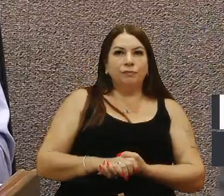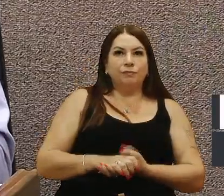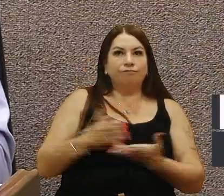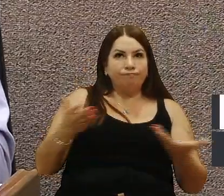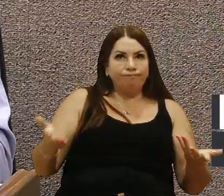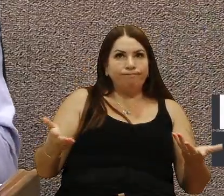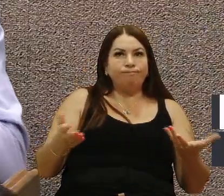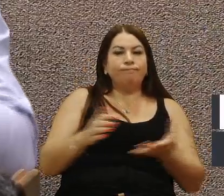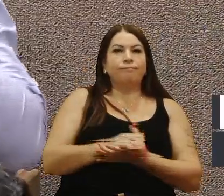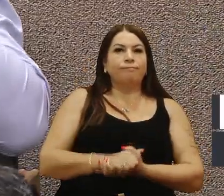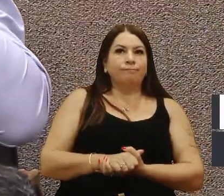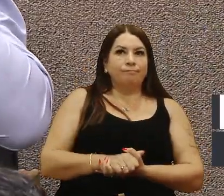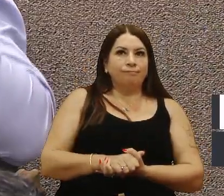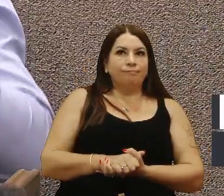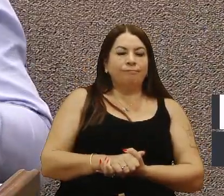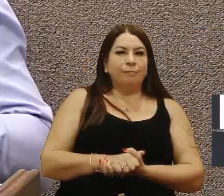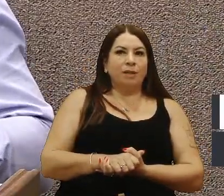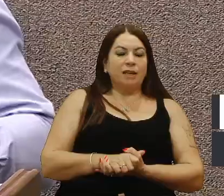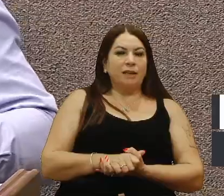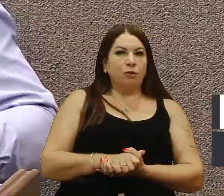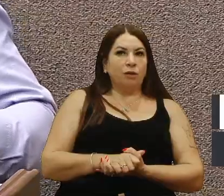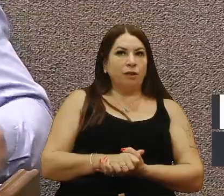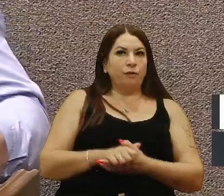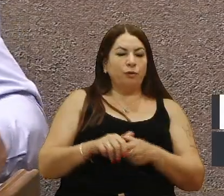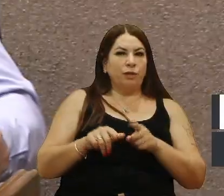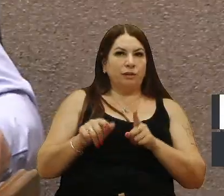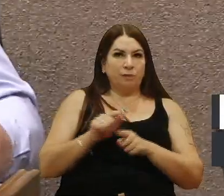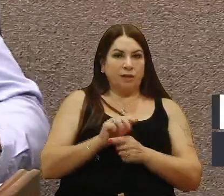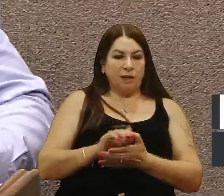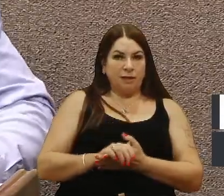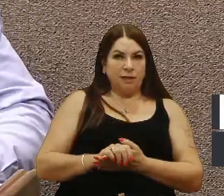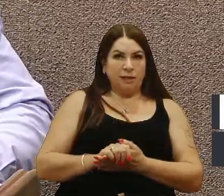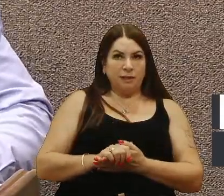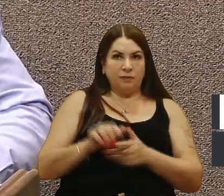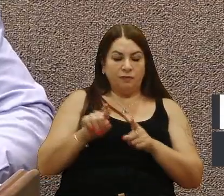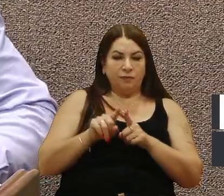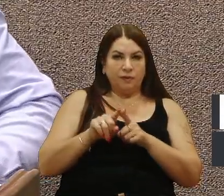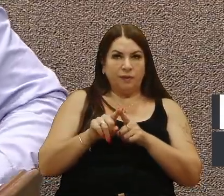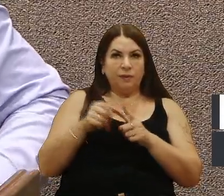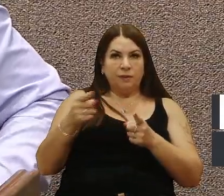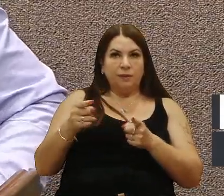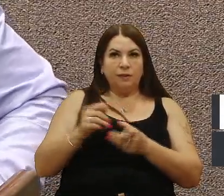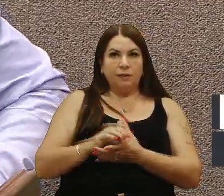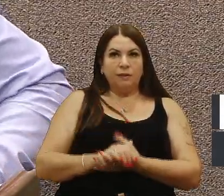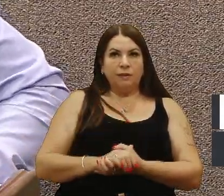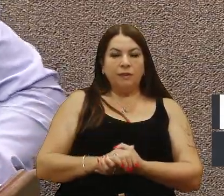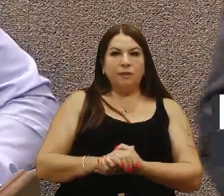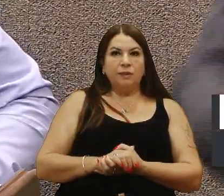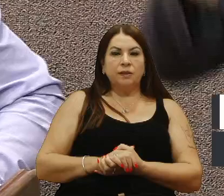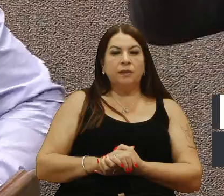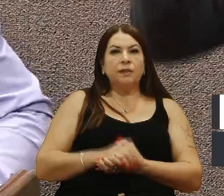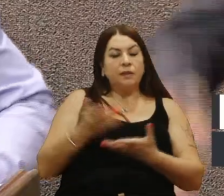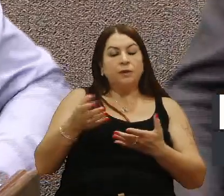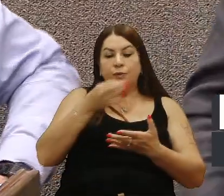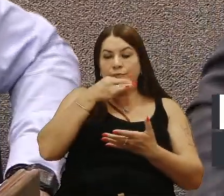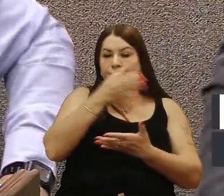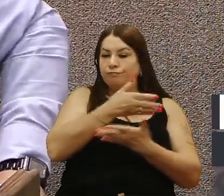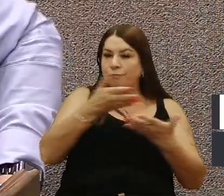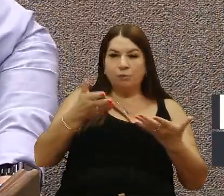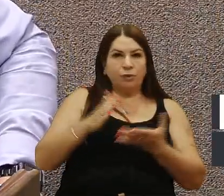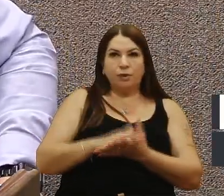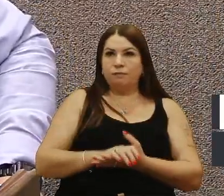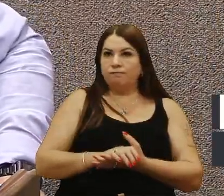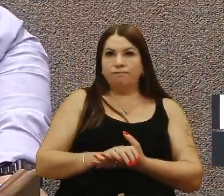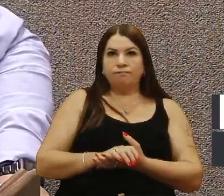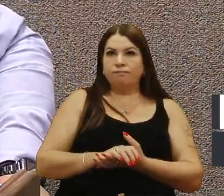falamos isso no mesmo dia. Obrigado pela correção. Então, Caxias precisa